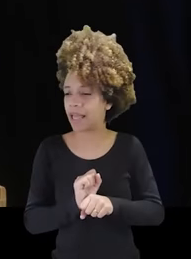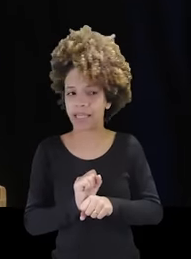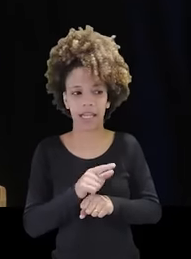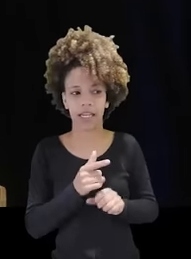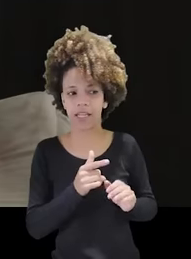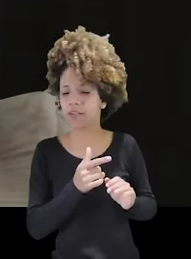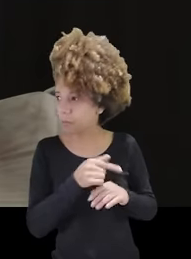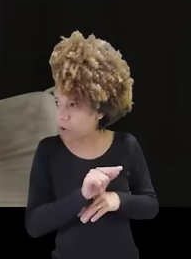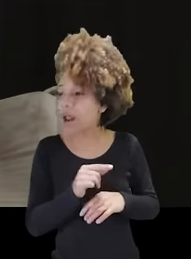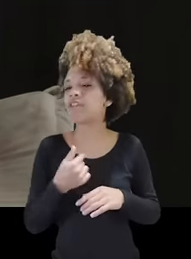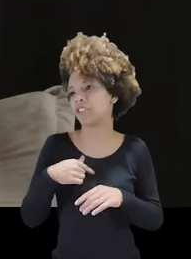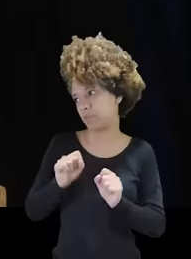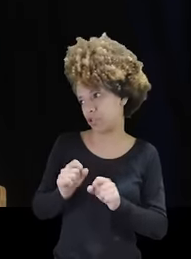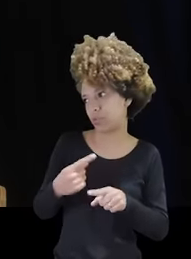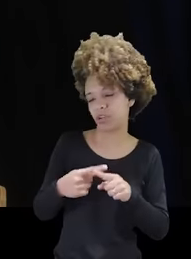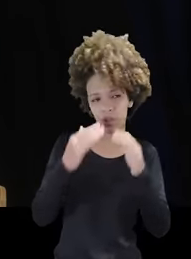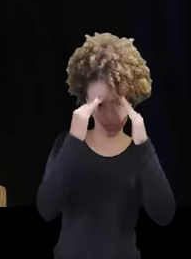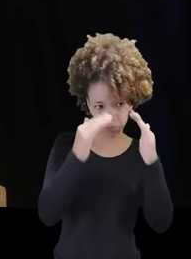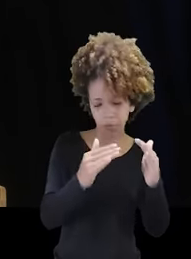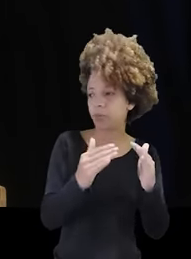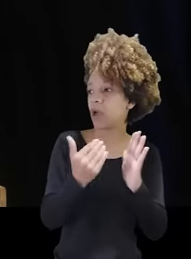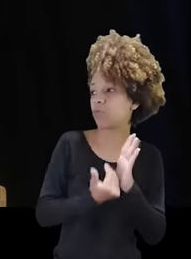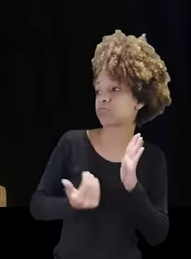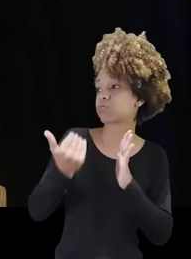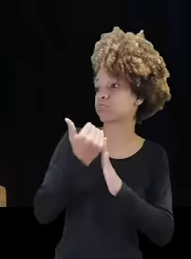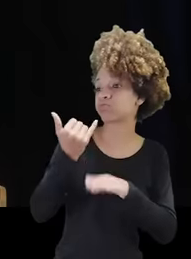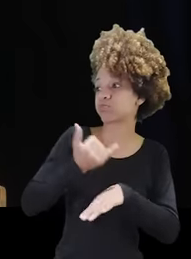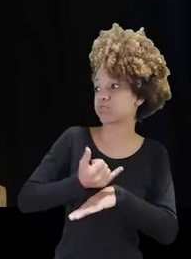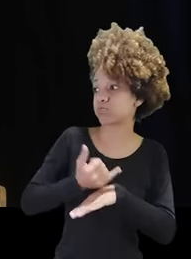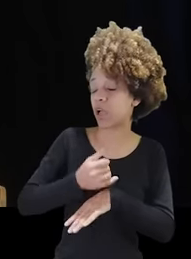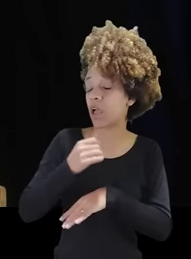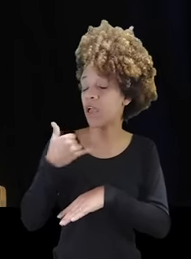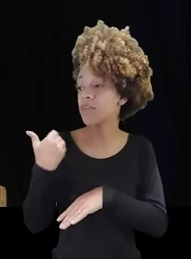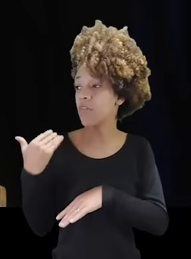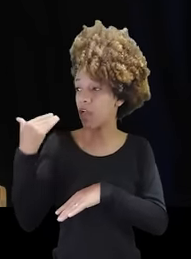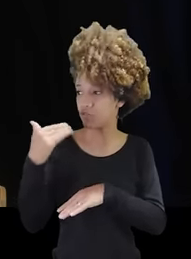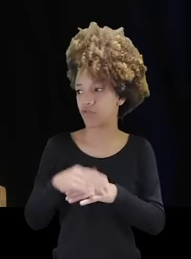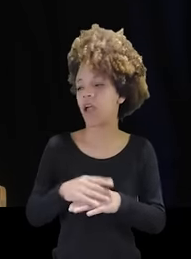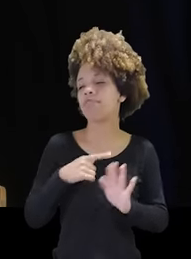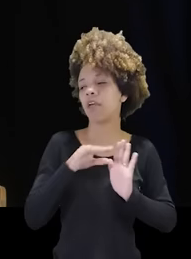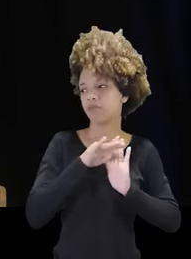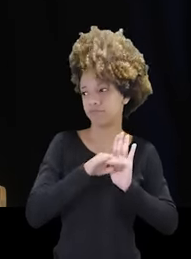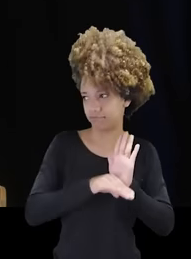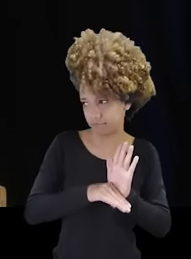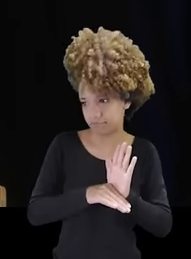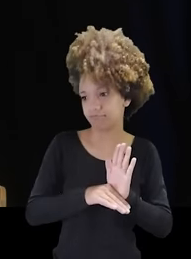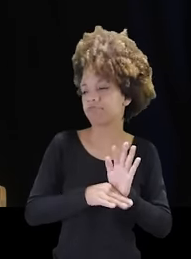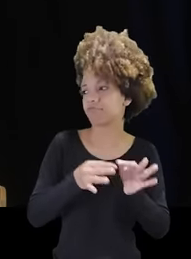ir embora aí você pode ir embora eu tenho que ter respeito ao mais velho e o mais poderoso então tem uma hierarquia